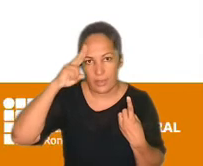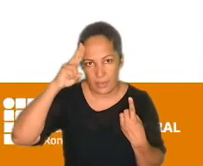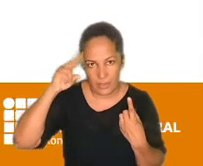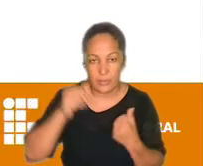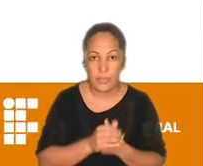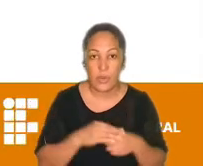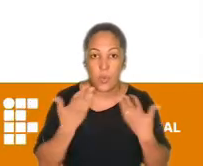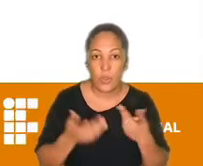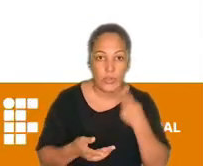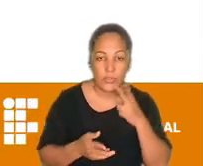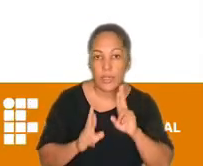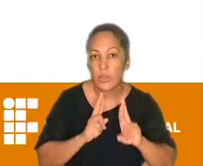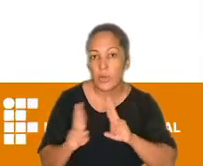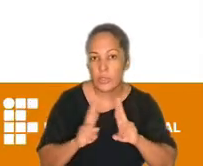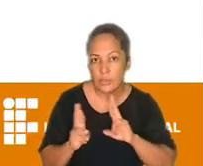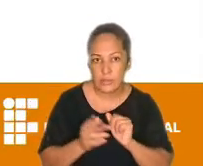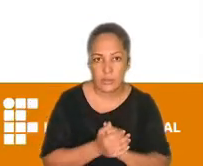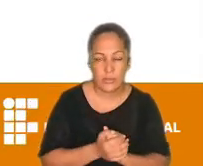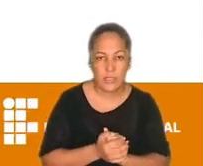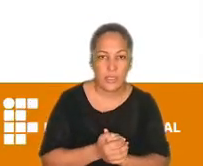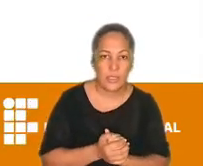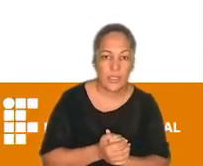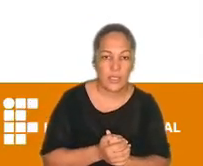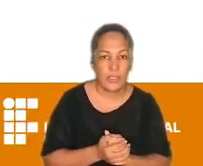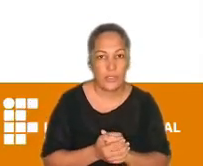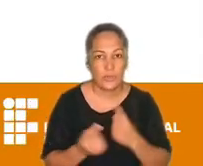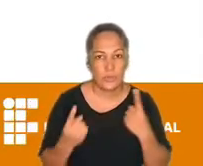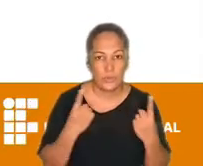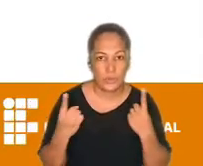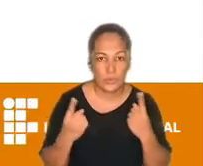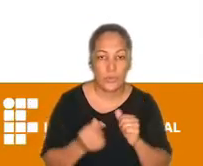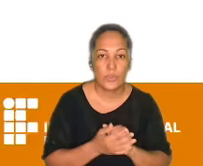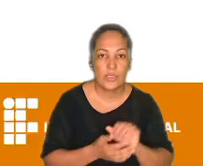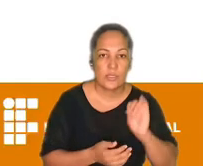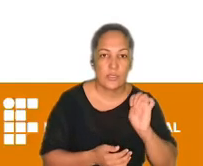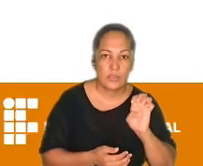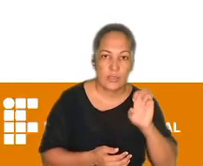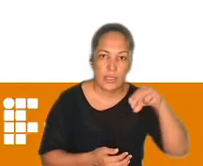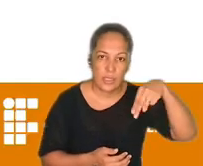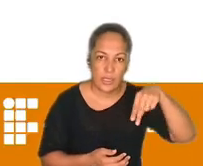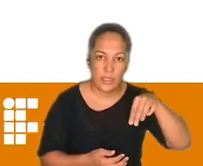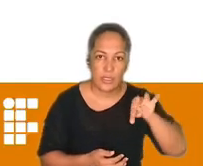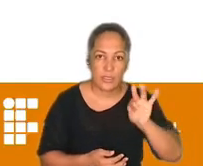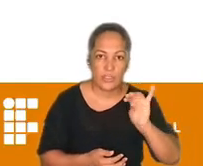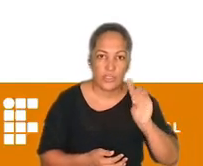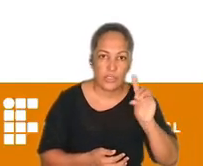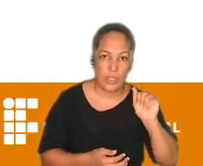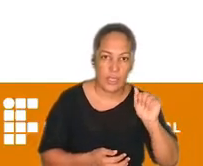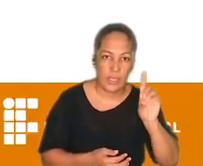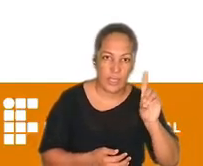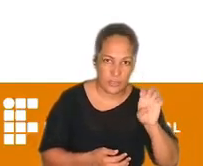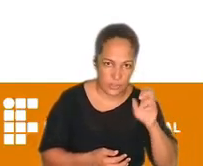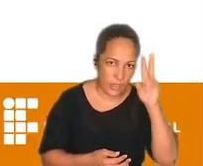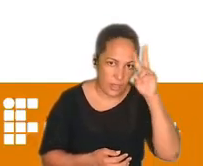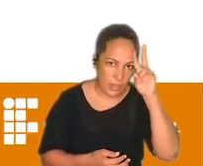é o relacionamento entre duas entidades, a gente sempre fala a cardinalidade máxima delas. Lembra? Está na aula